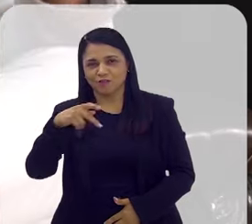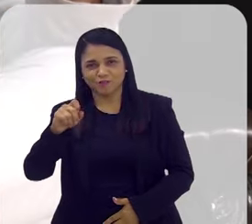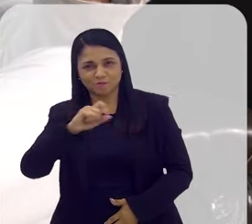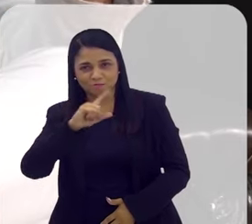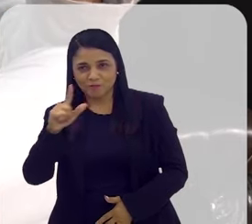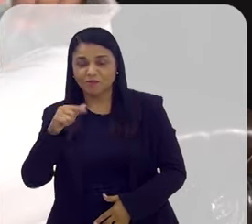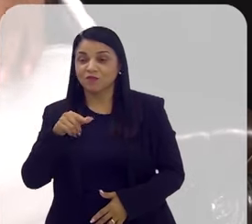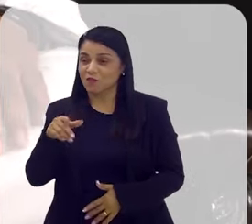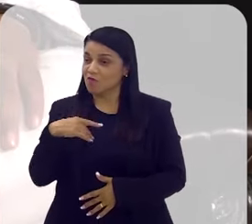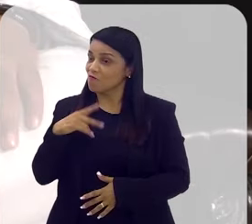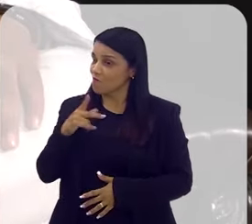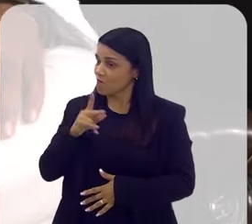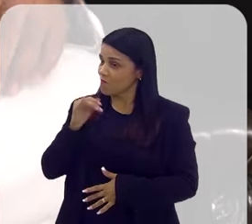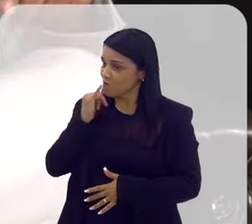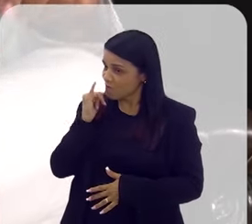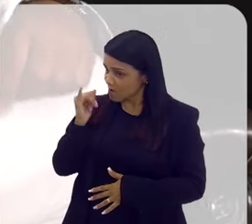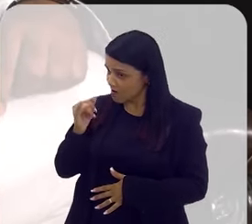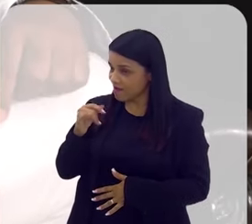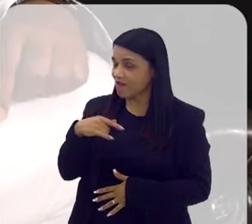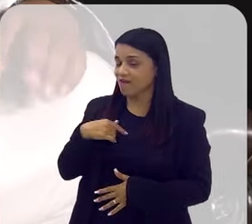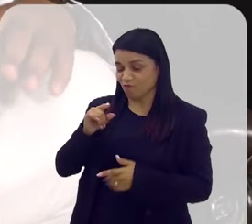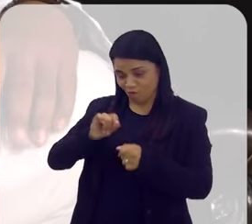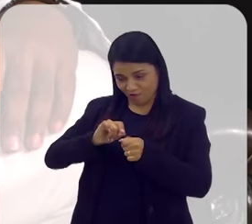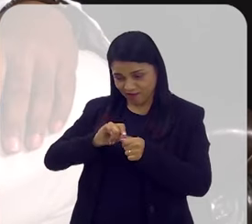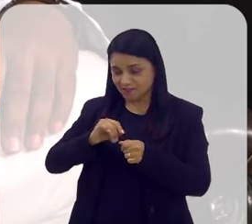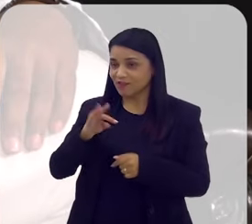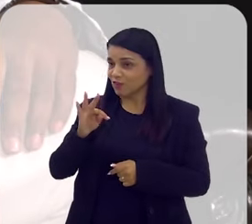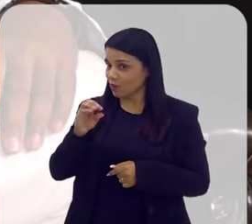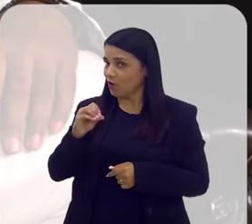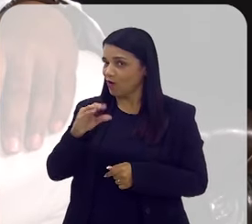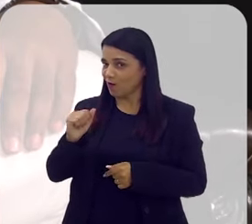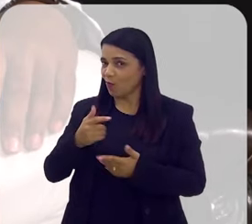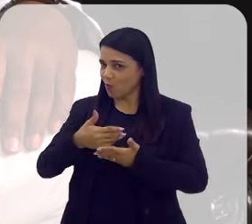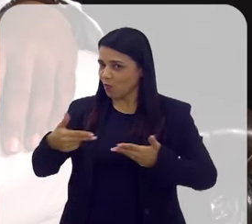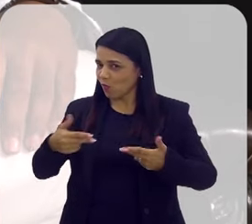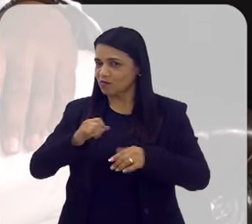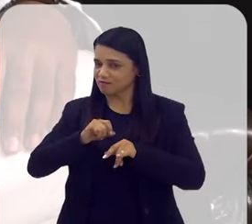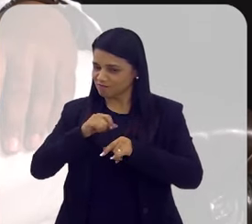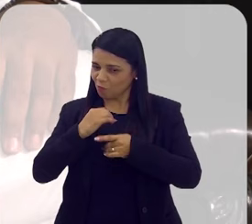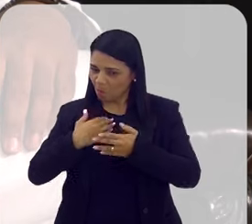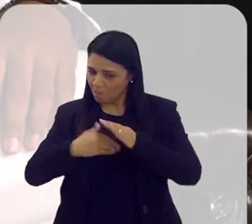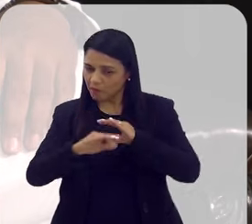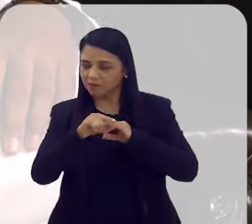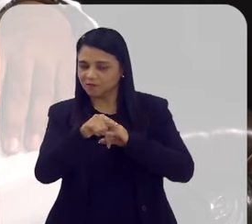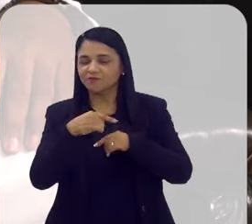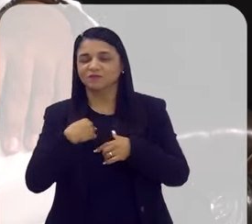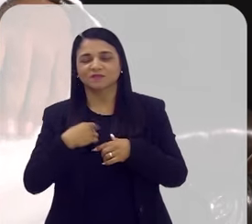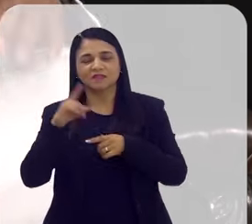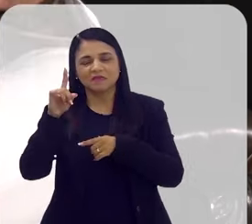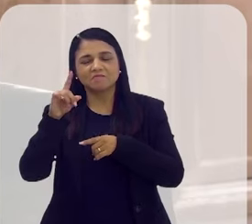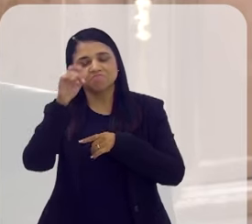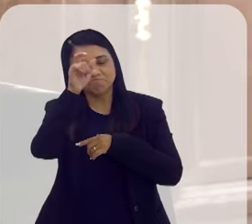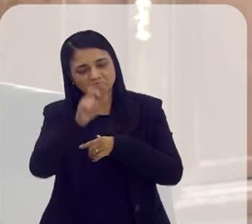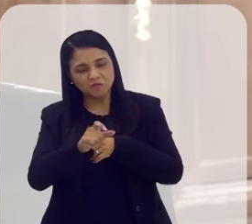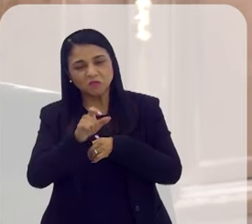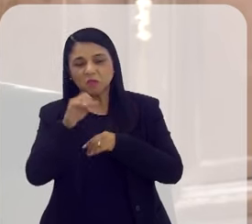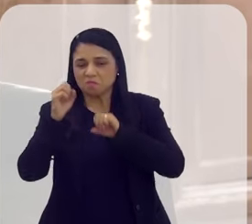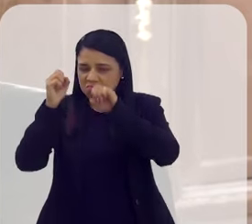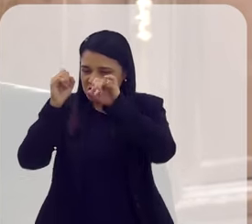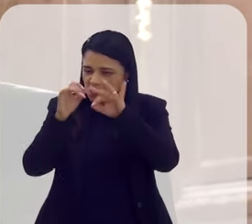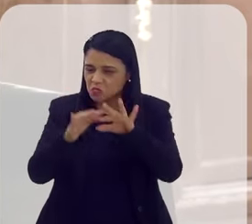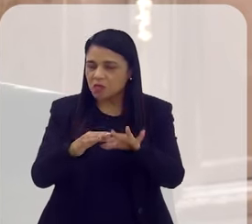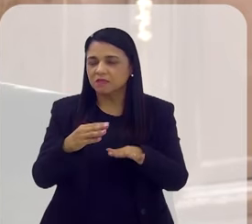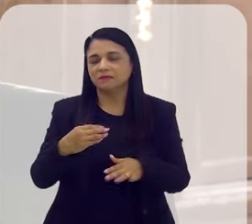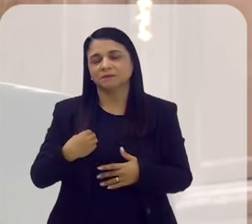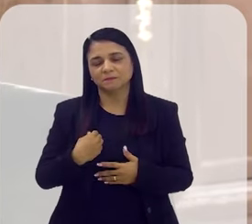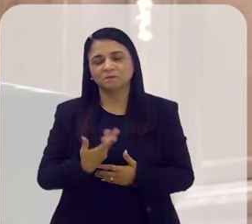Doca, Deus, eu vou fazer alguma coisa para o Doca compartilhar também, né? Sim, Sim, o Doca é muito